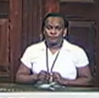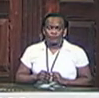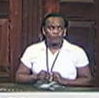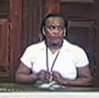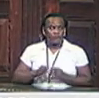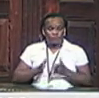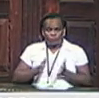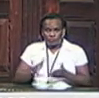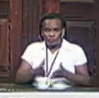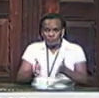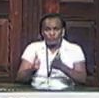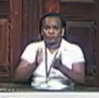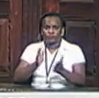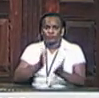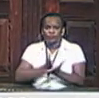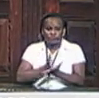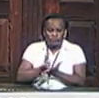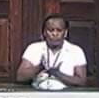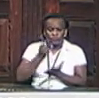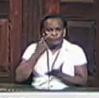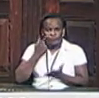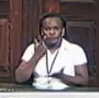um caminho